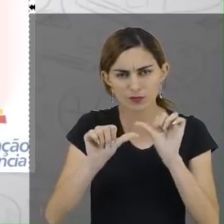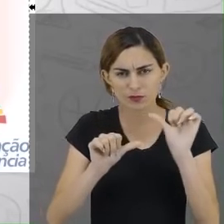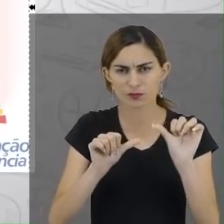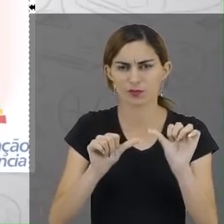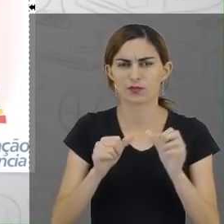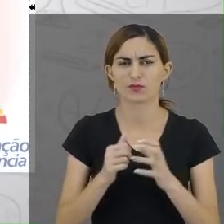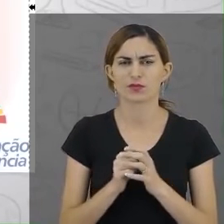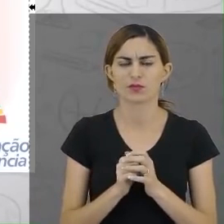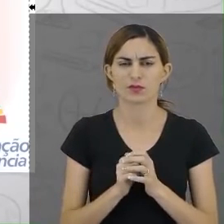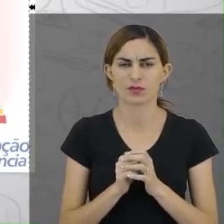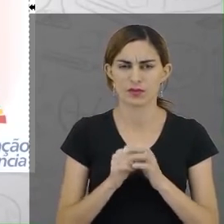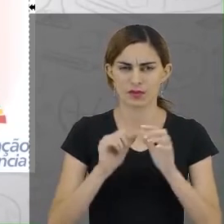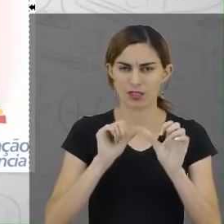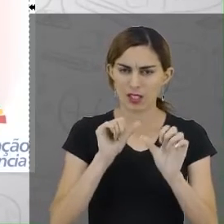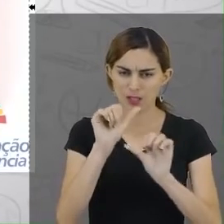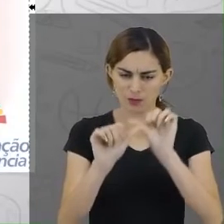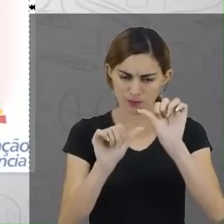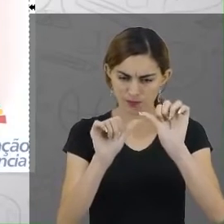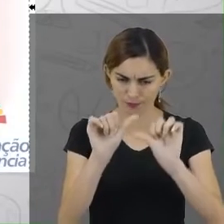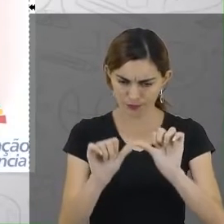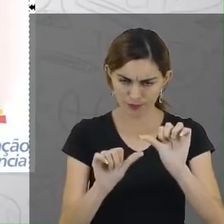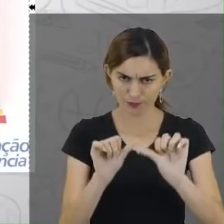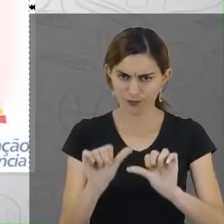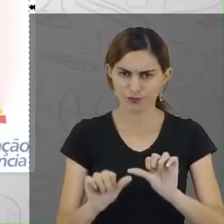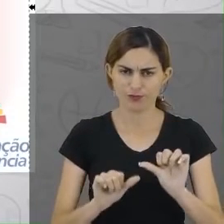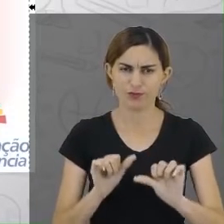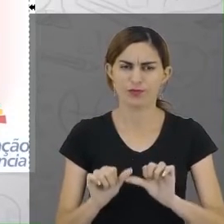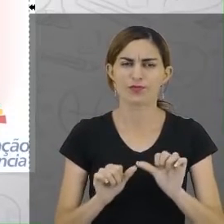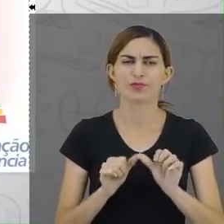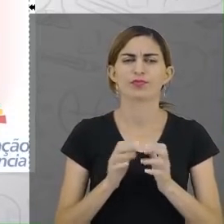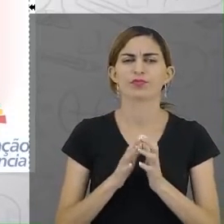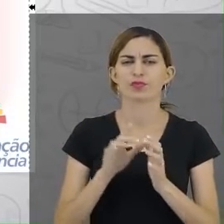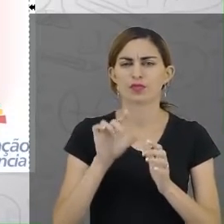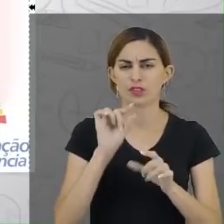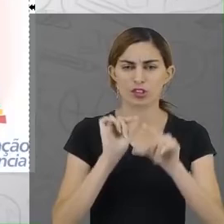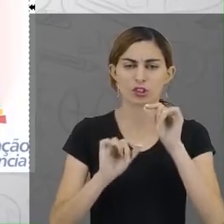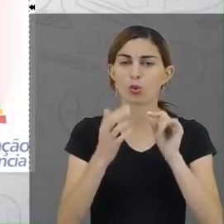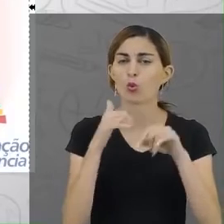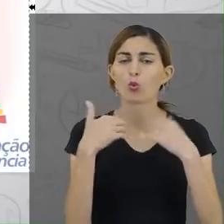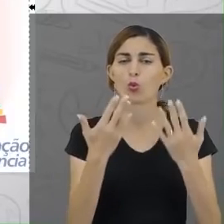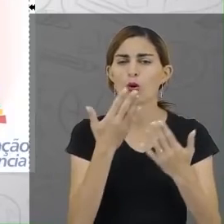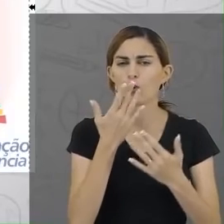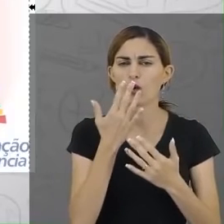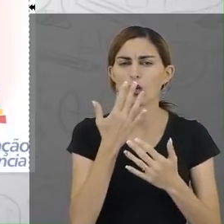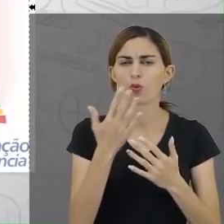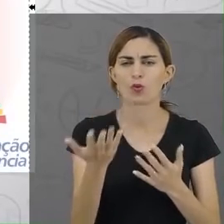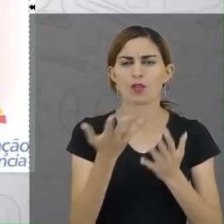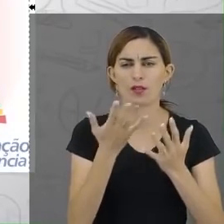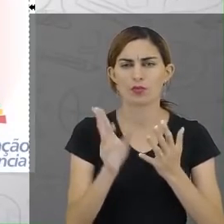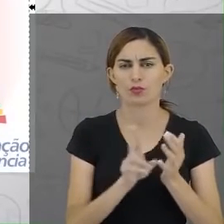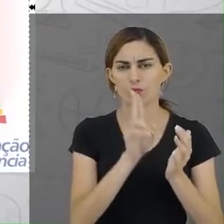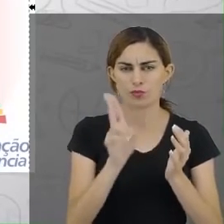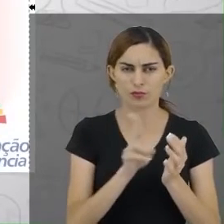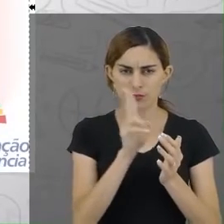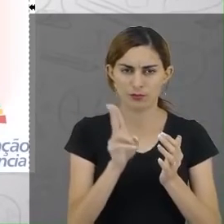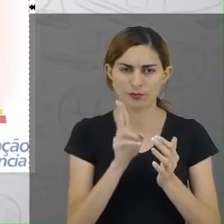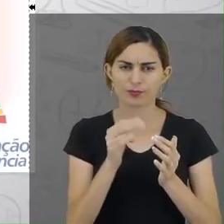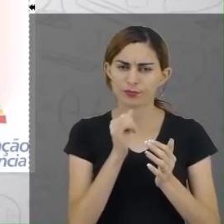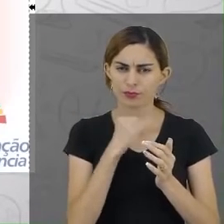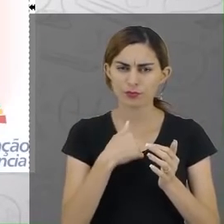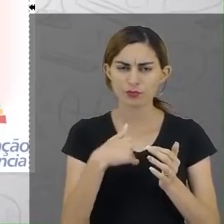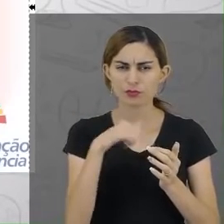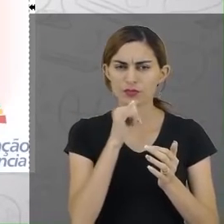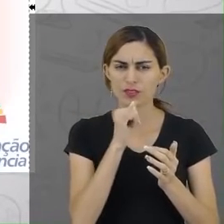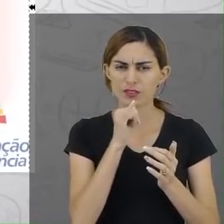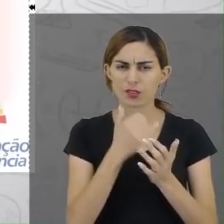Alterando esses sliders, podemos selecionar, configurar qual é a cor que vamos utilizar. Para o